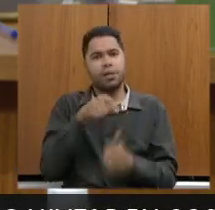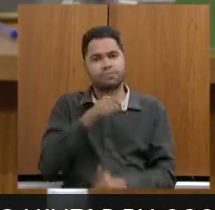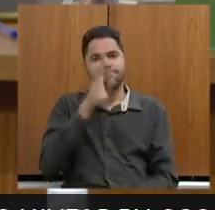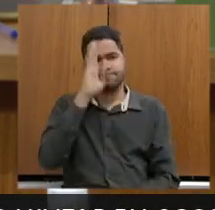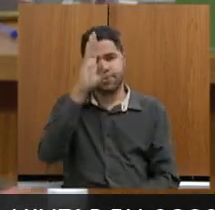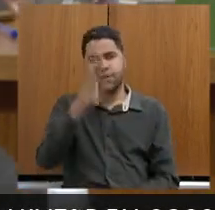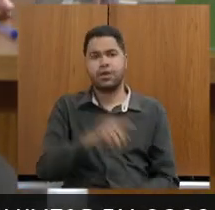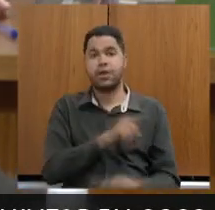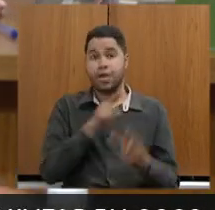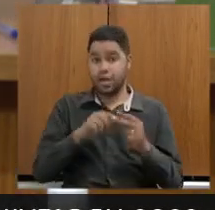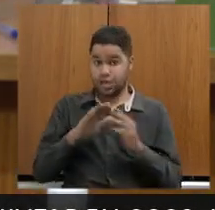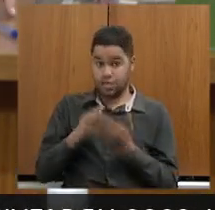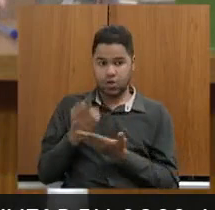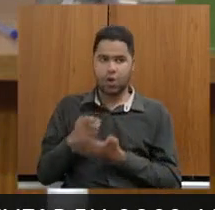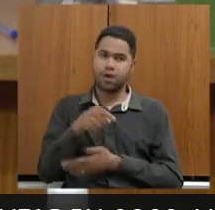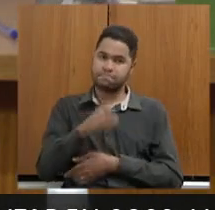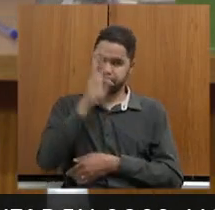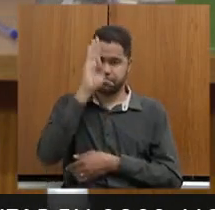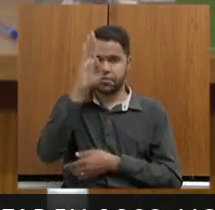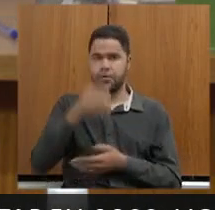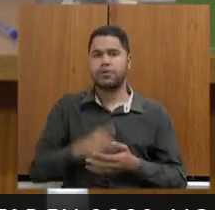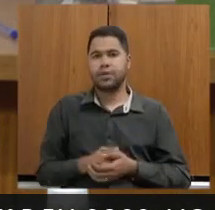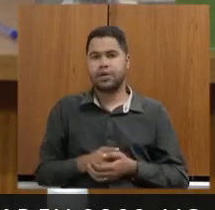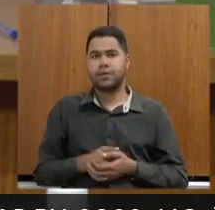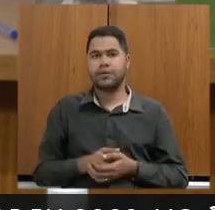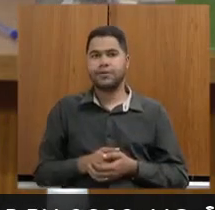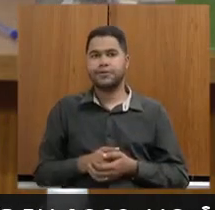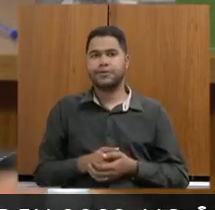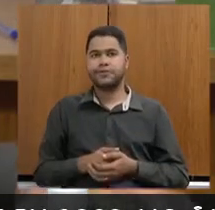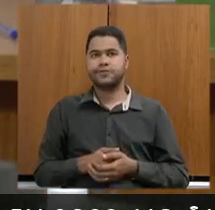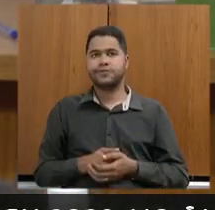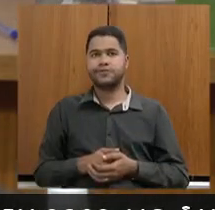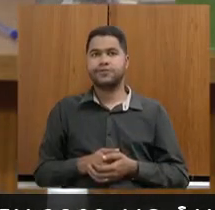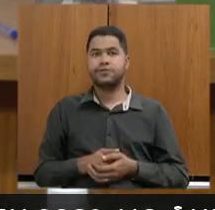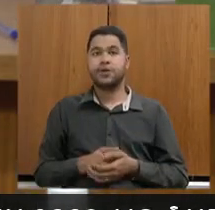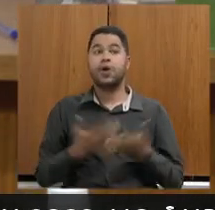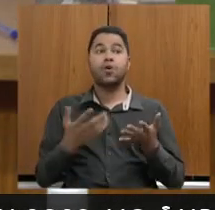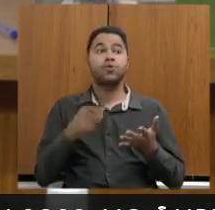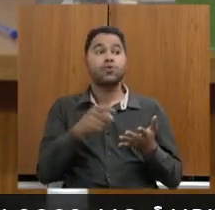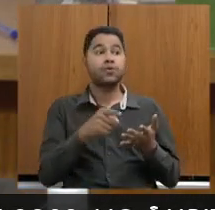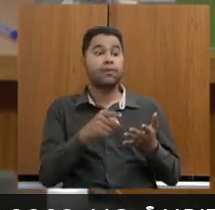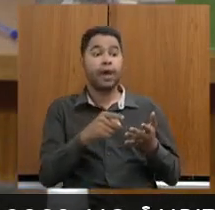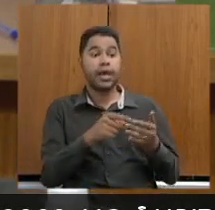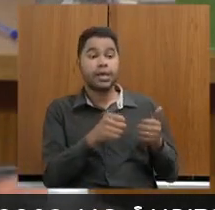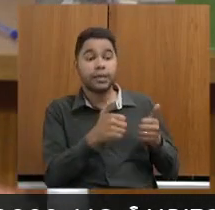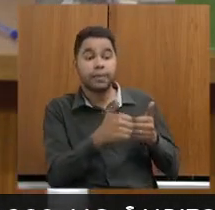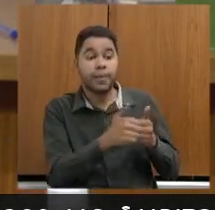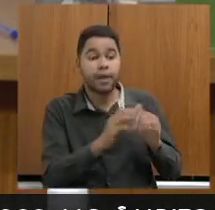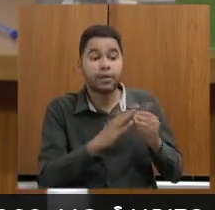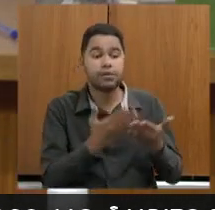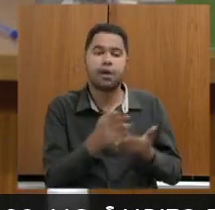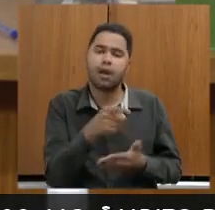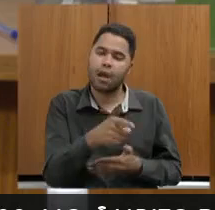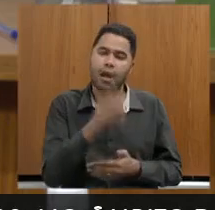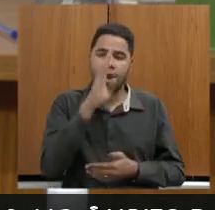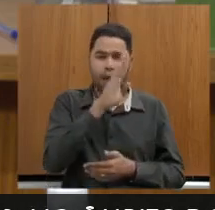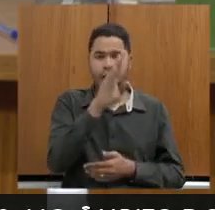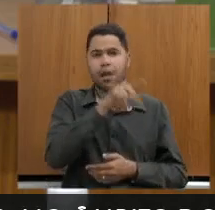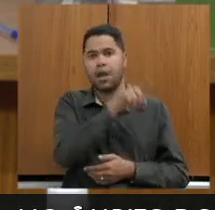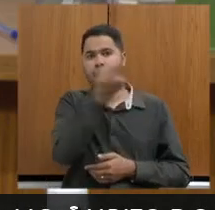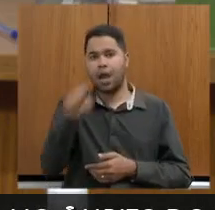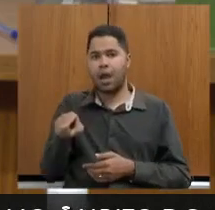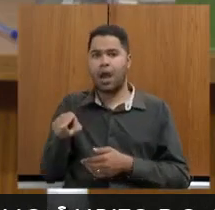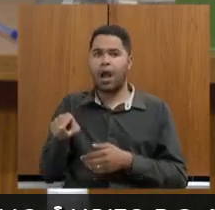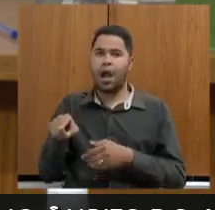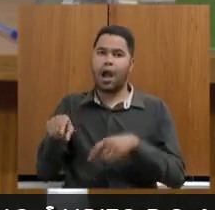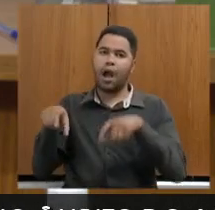prioridade em uma escola ele tem prioridade a então onde vai atingir uma escola tem prioridade em relação a